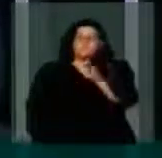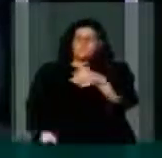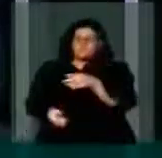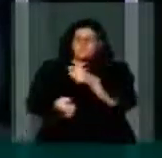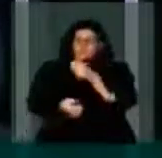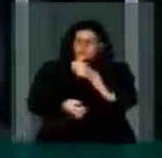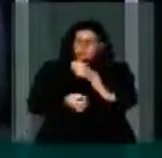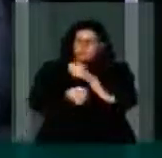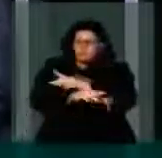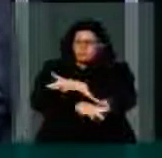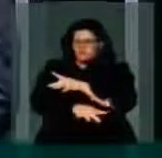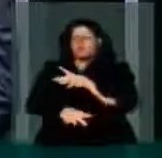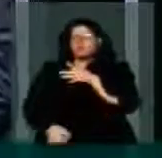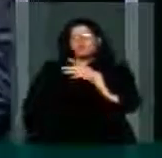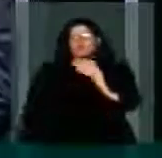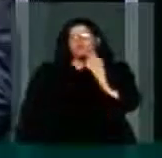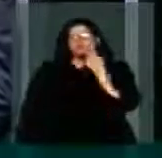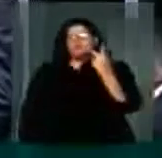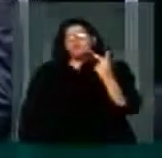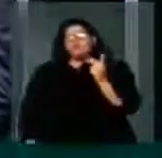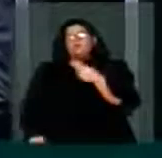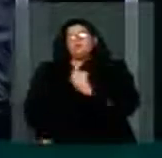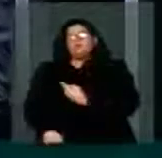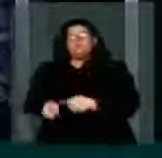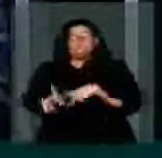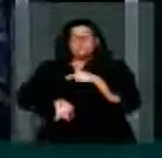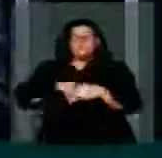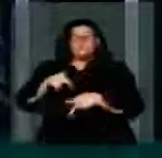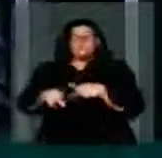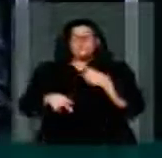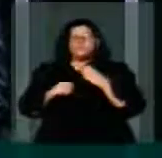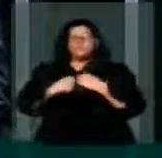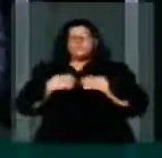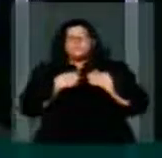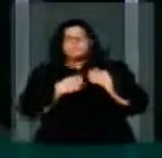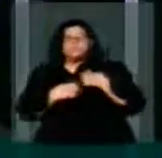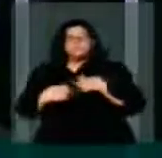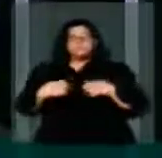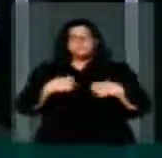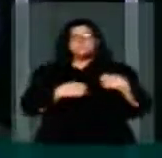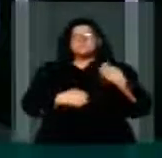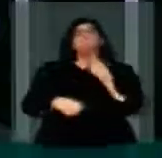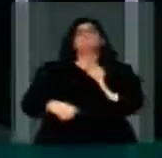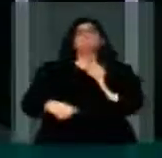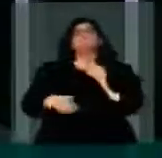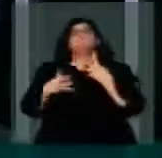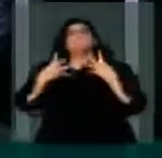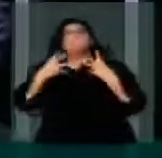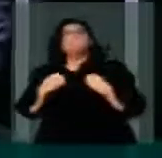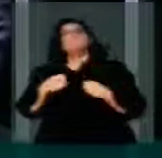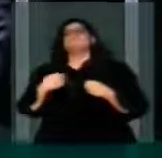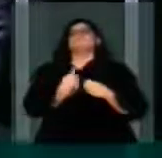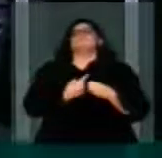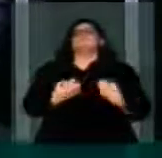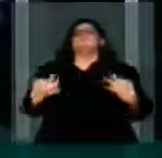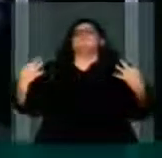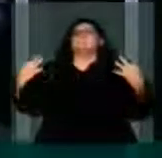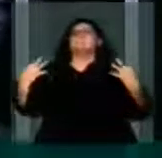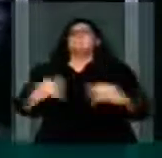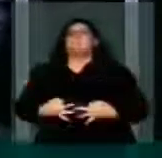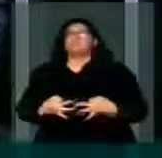presidente, dizendo que o nosso povo anseia e espera que sejamos decentes,